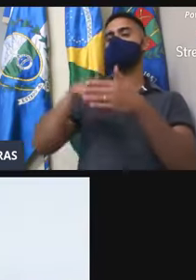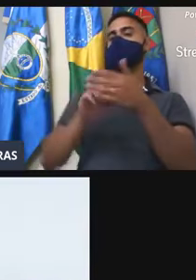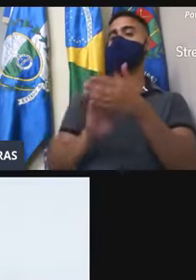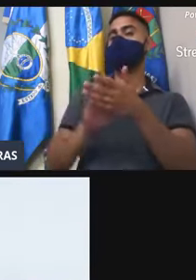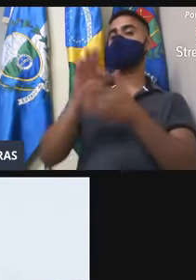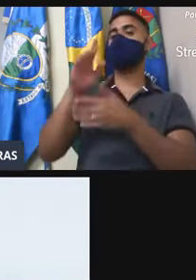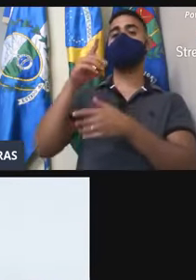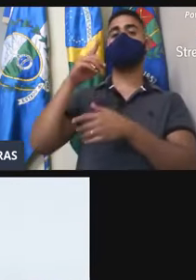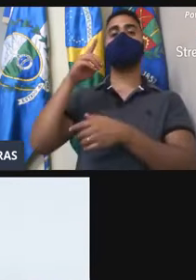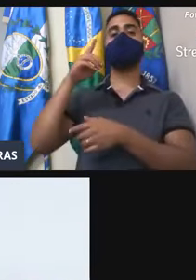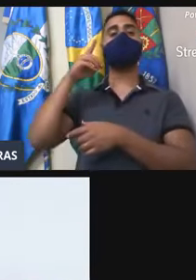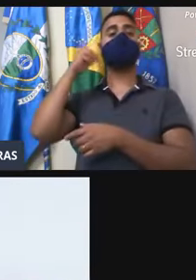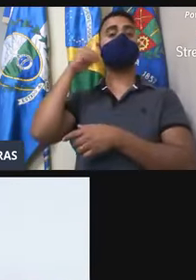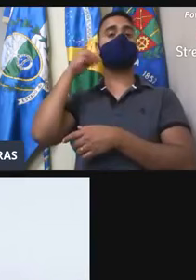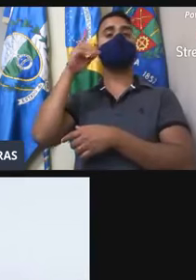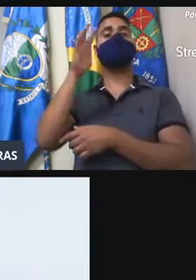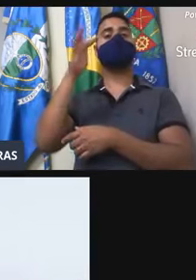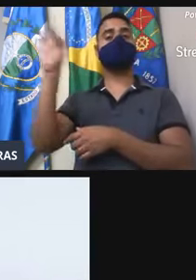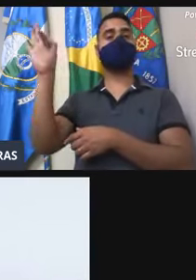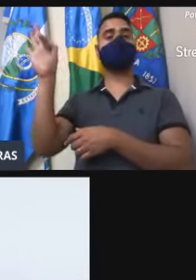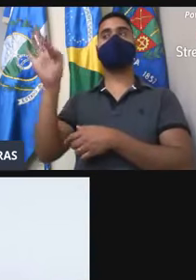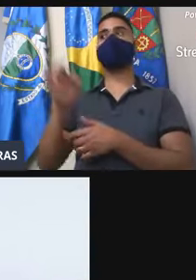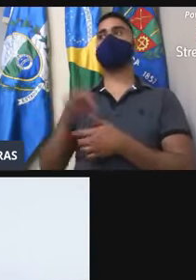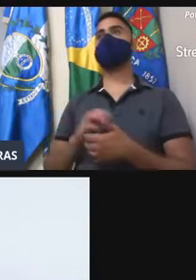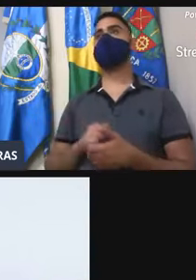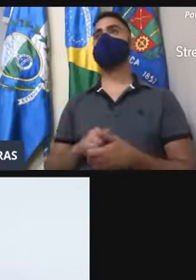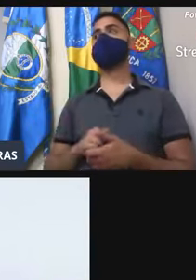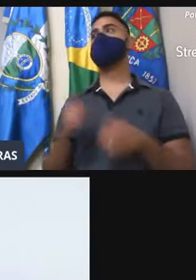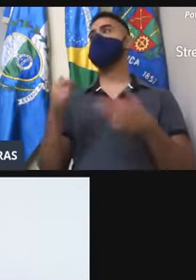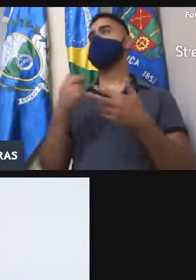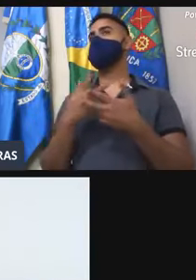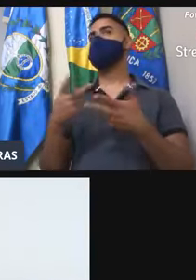que já está fazendo muito pela nossa cidade,